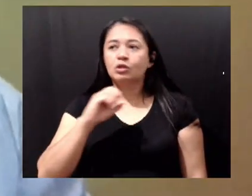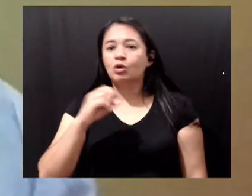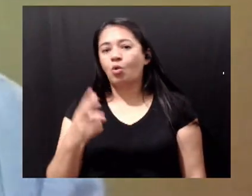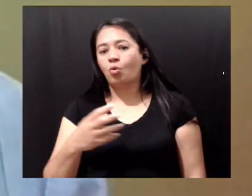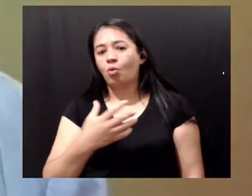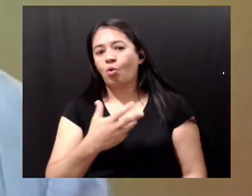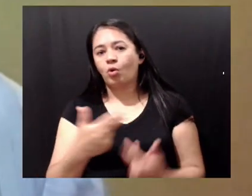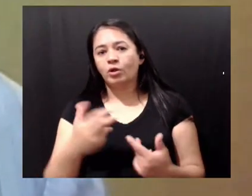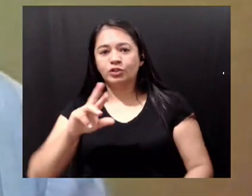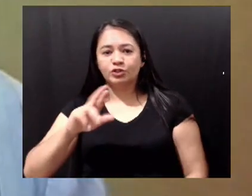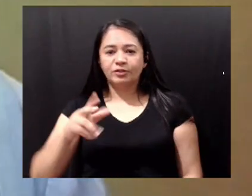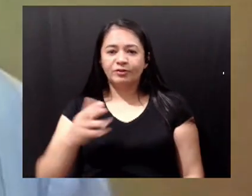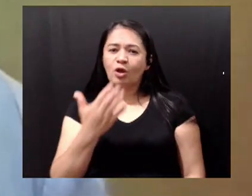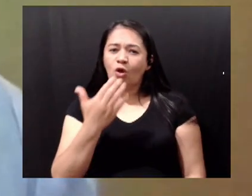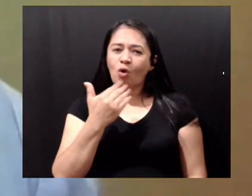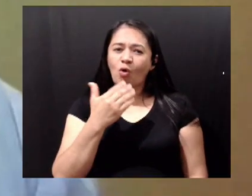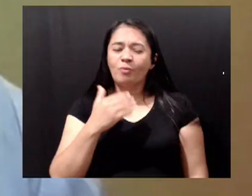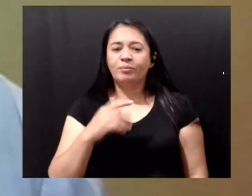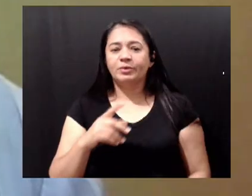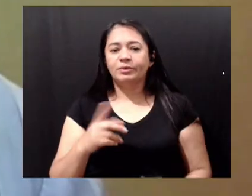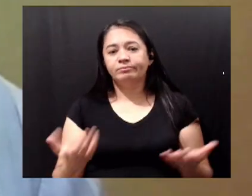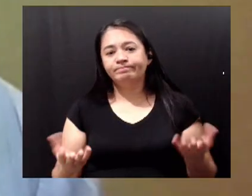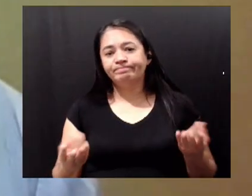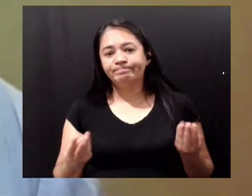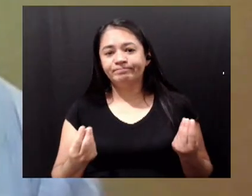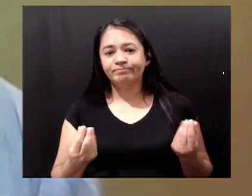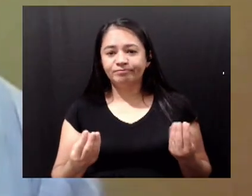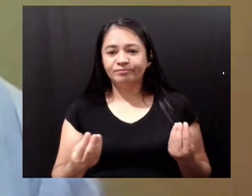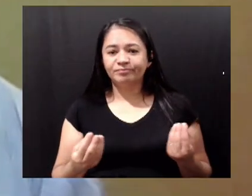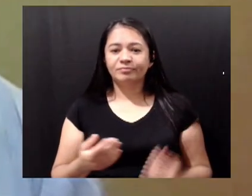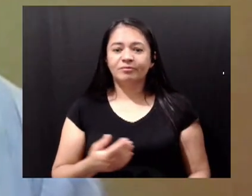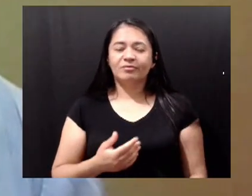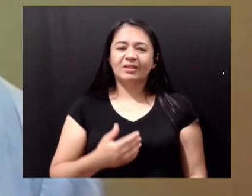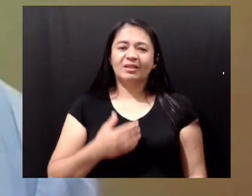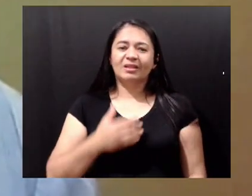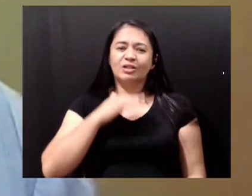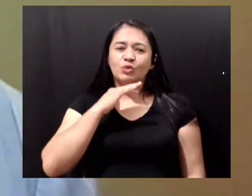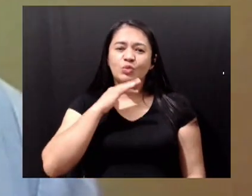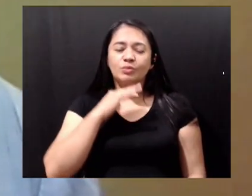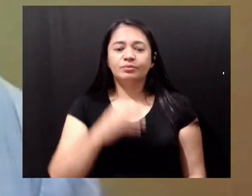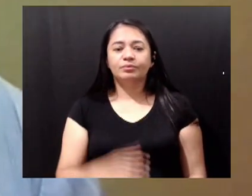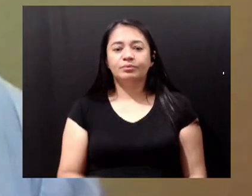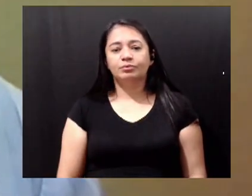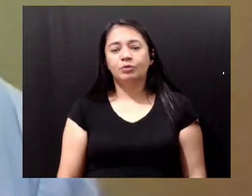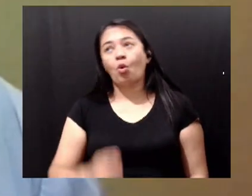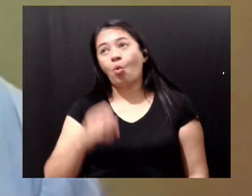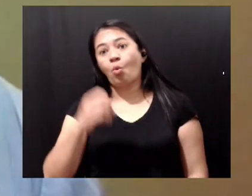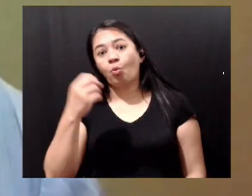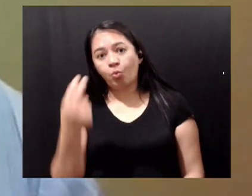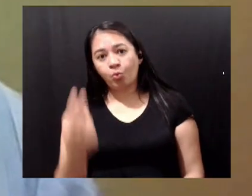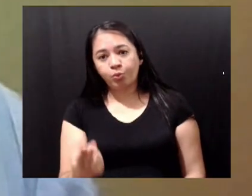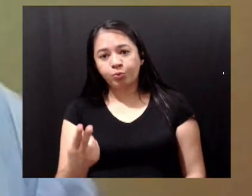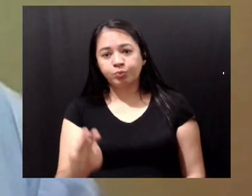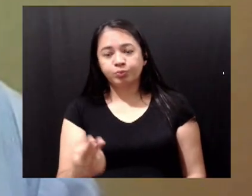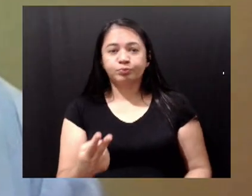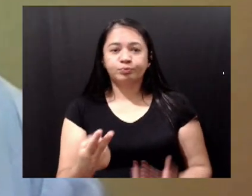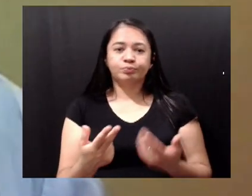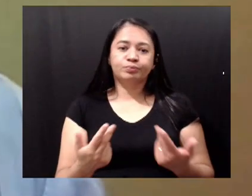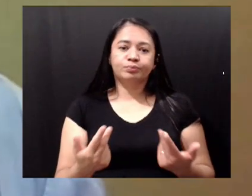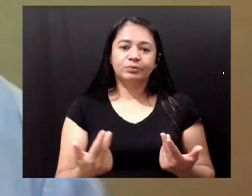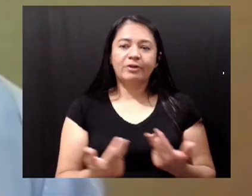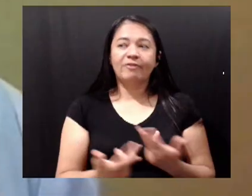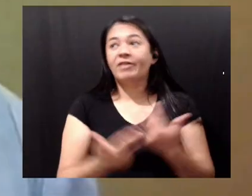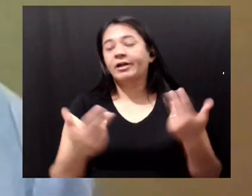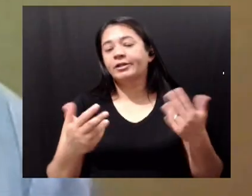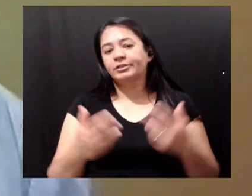não, né, não se deu muito bem com aquele alimento, tal, ou enfim, N situações do dia a